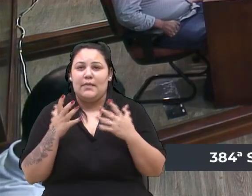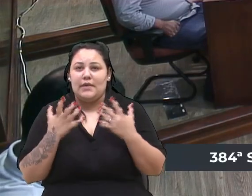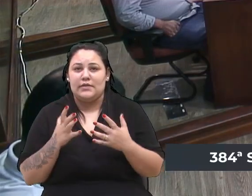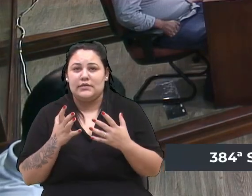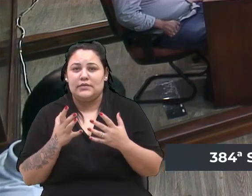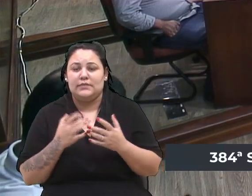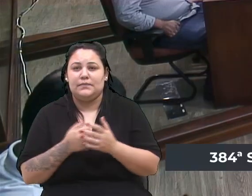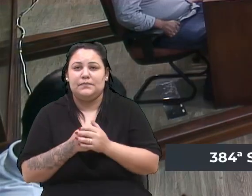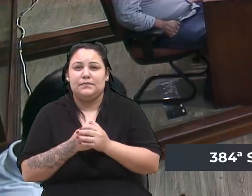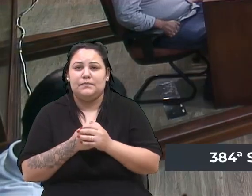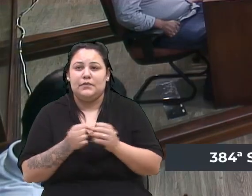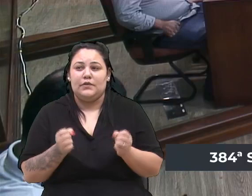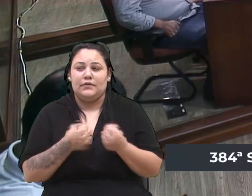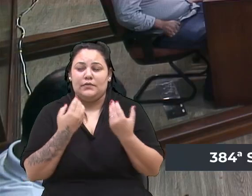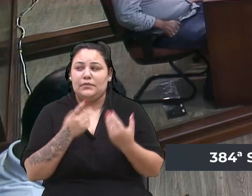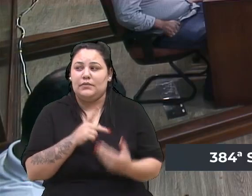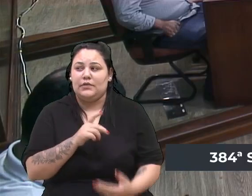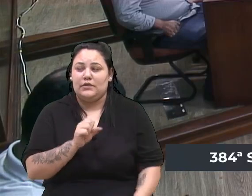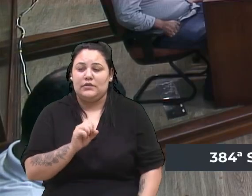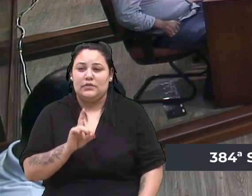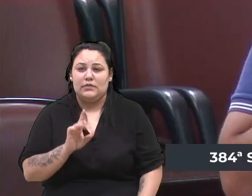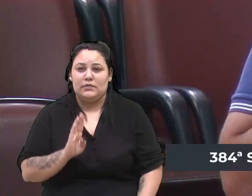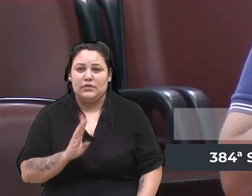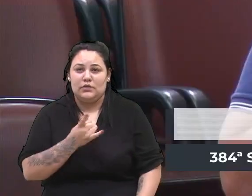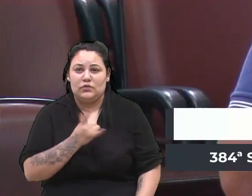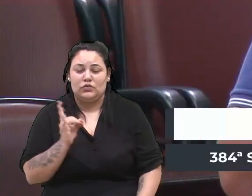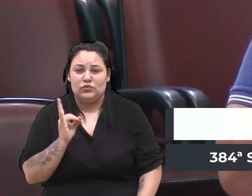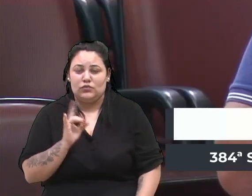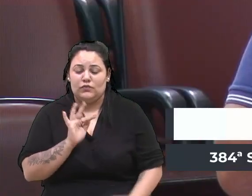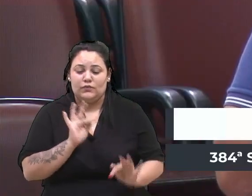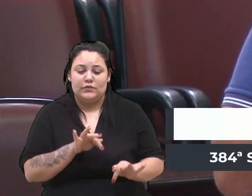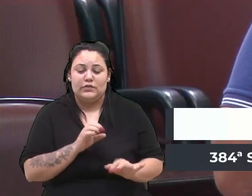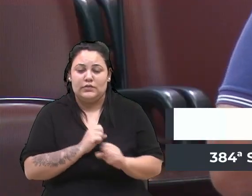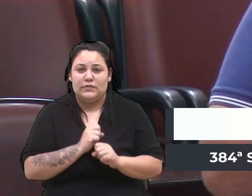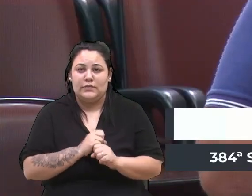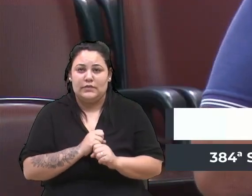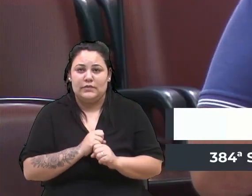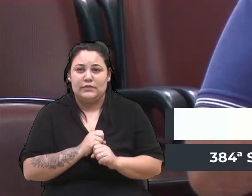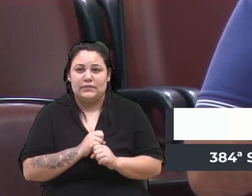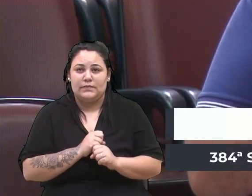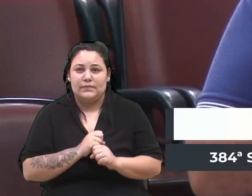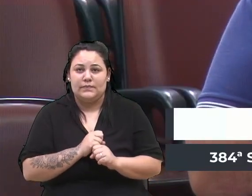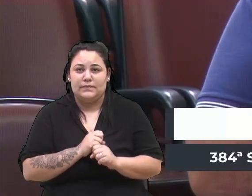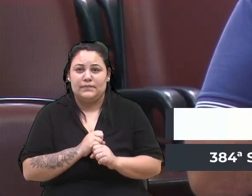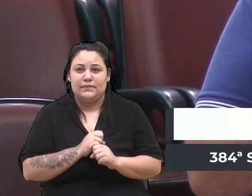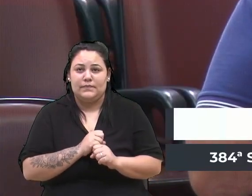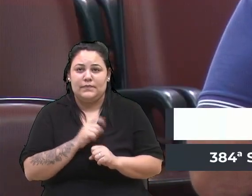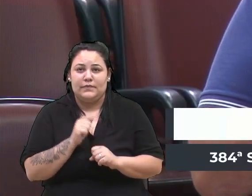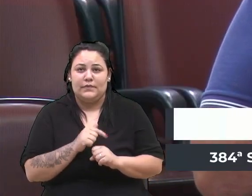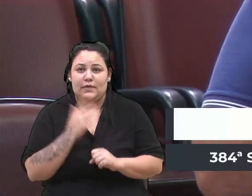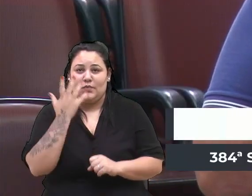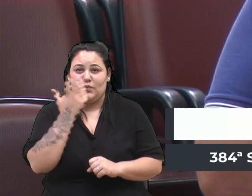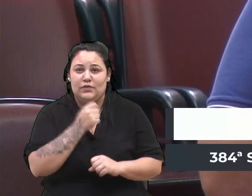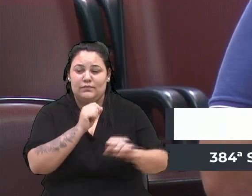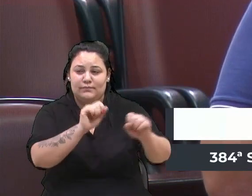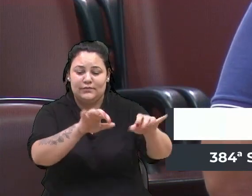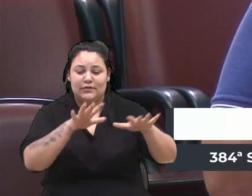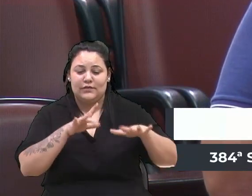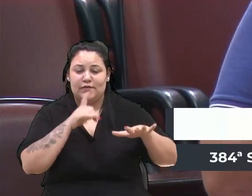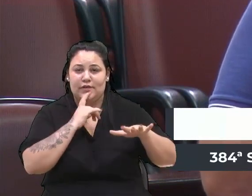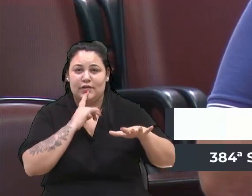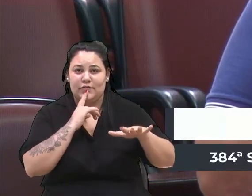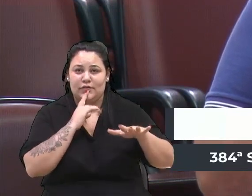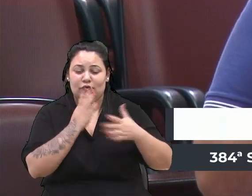o evento do PSDB aqui nesse último final de semana, que aconteceu aqui na Câmara. Estava bonito, o plenário verde, tudo enfeitado,